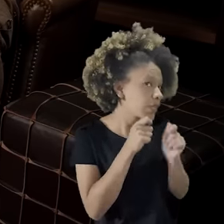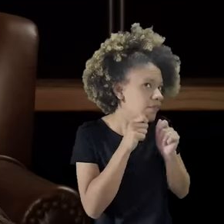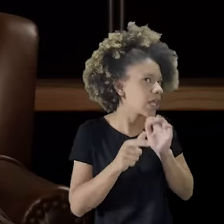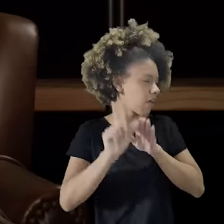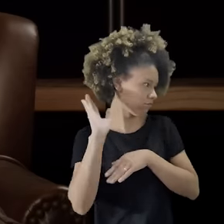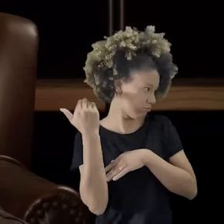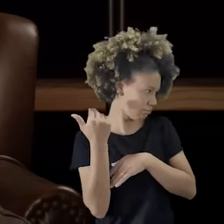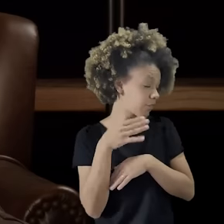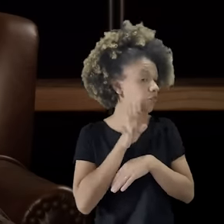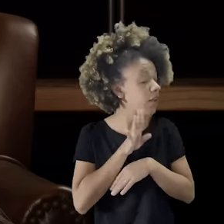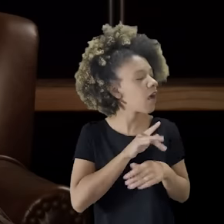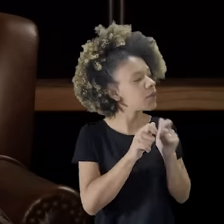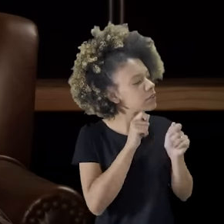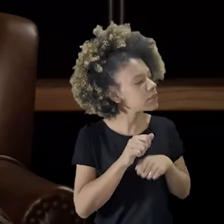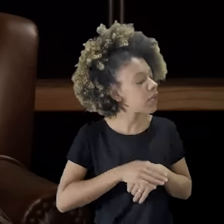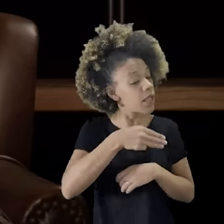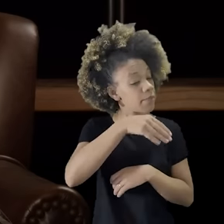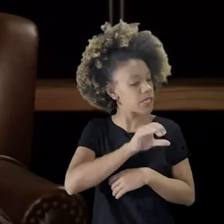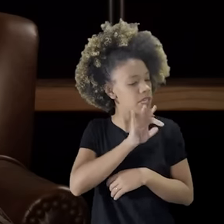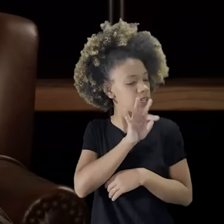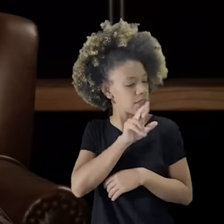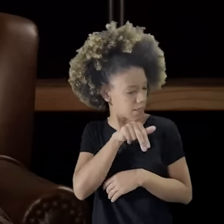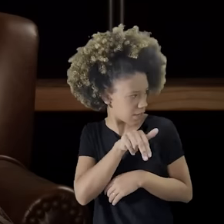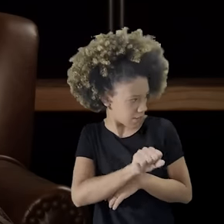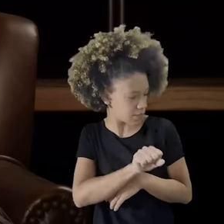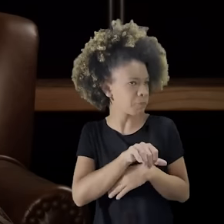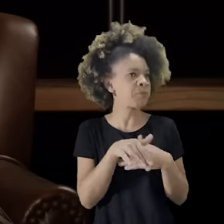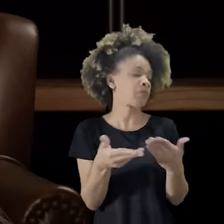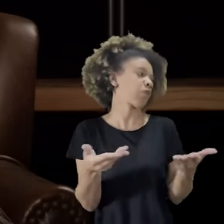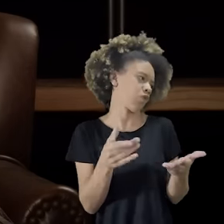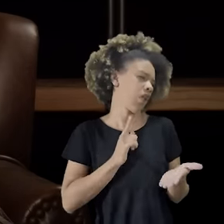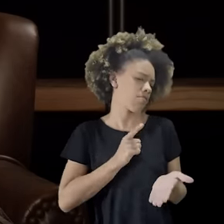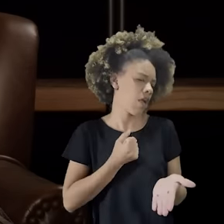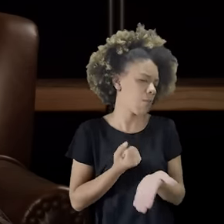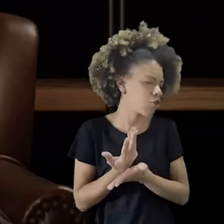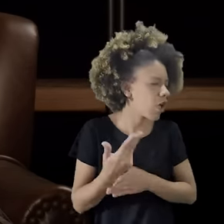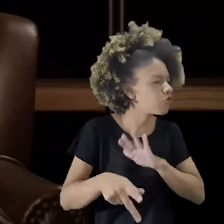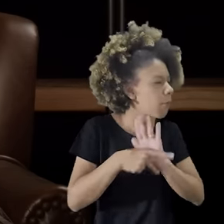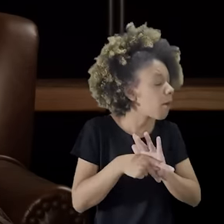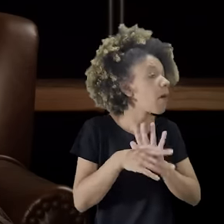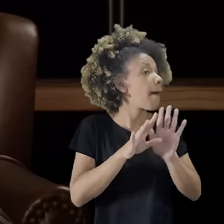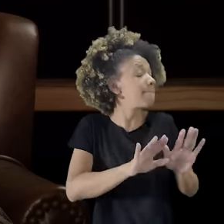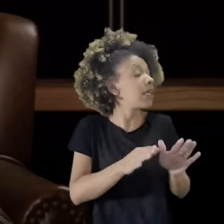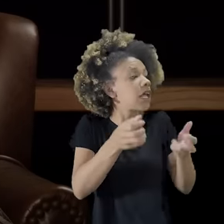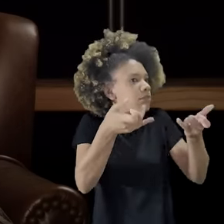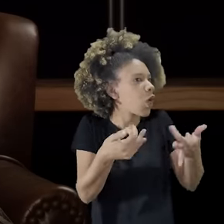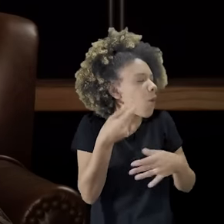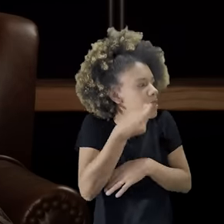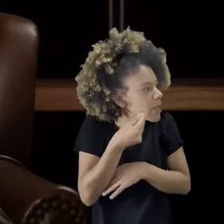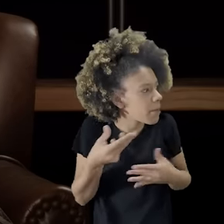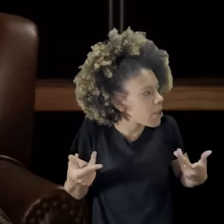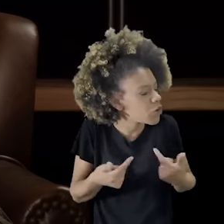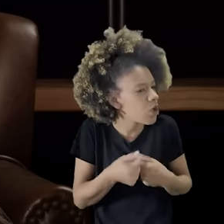eu entrevistei aqui uma vez Foi muito legal a entrevista a m se trans ela é hoje ela tem um podcast e tal e ela me contou um relato